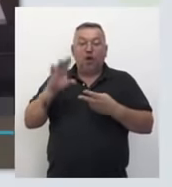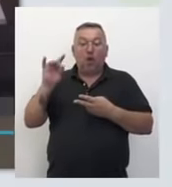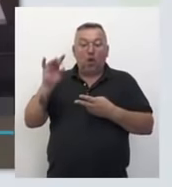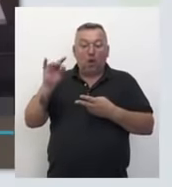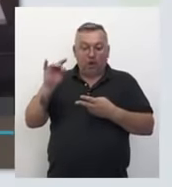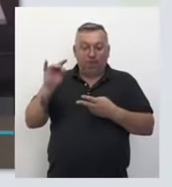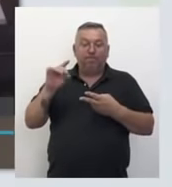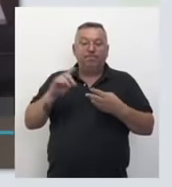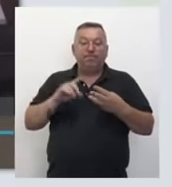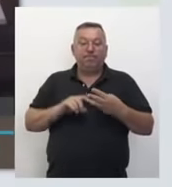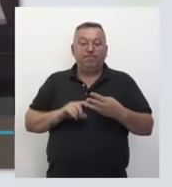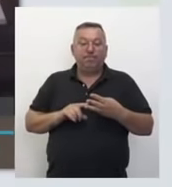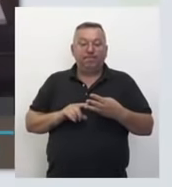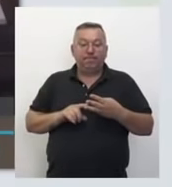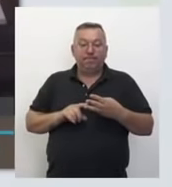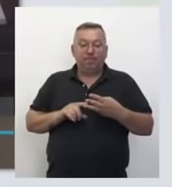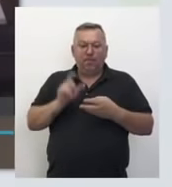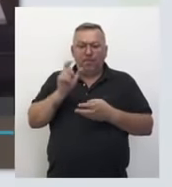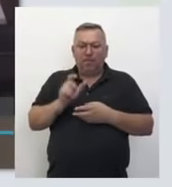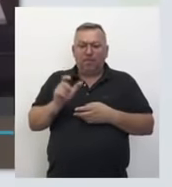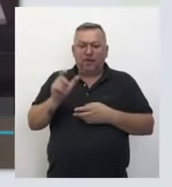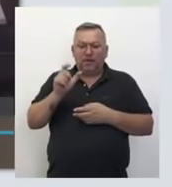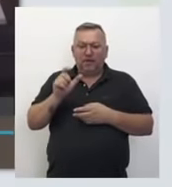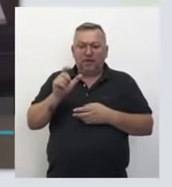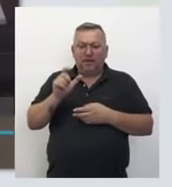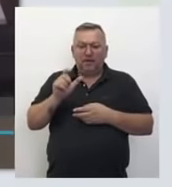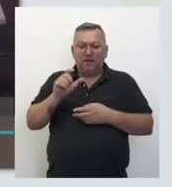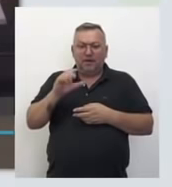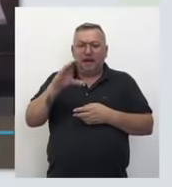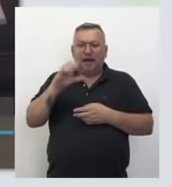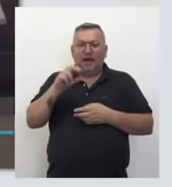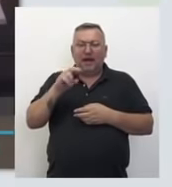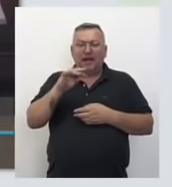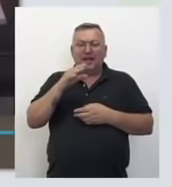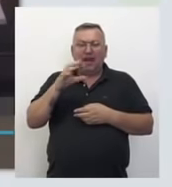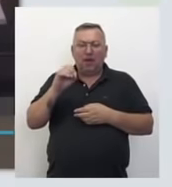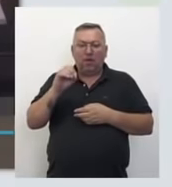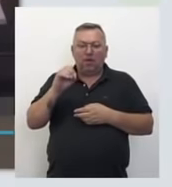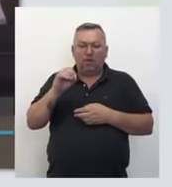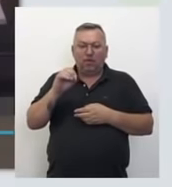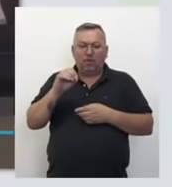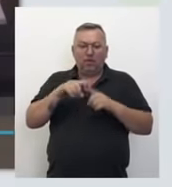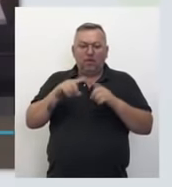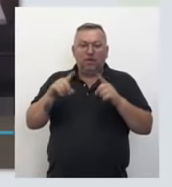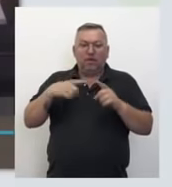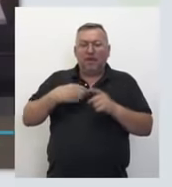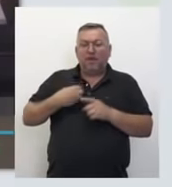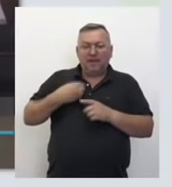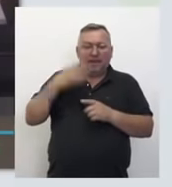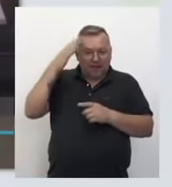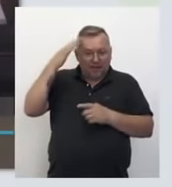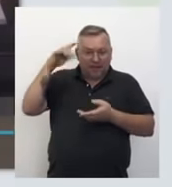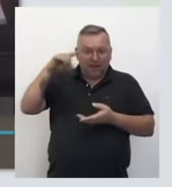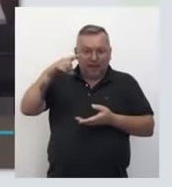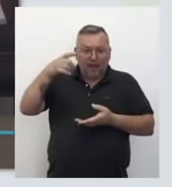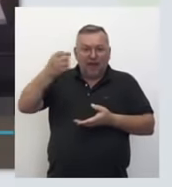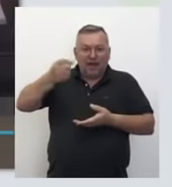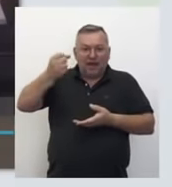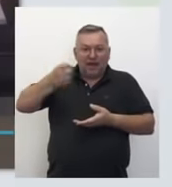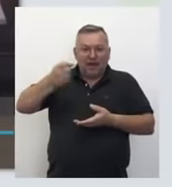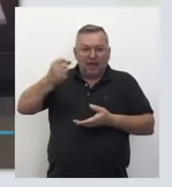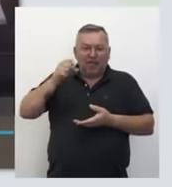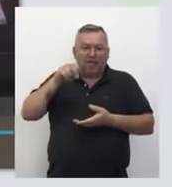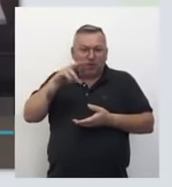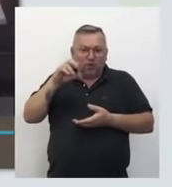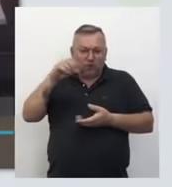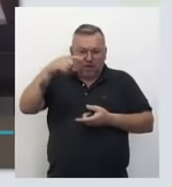cola, um pedaço de embalagem cartonada. A gente conhece como embalagem longa-vida, né? Então, às vezes tem leite,